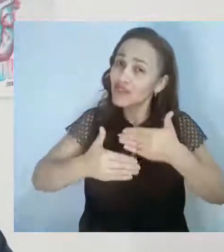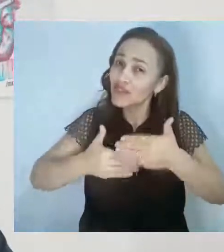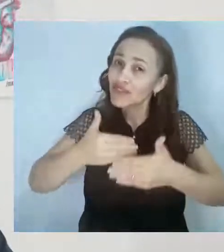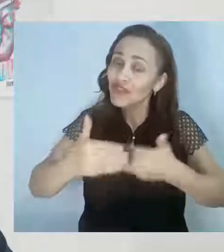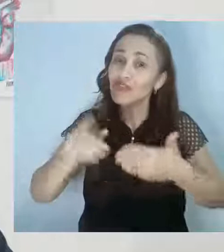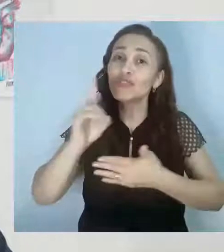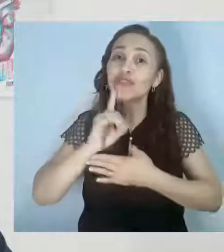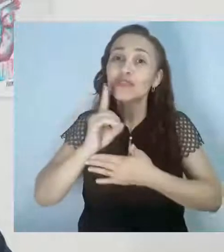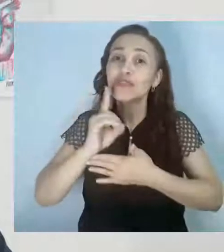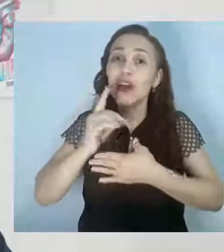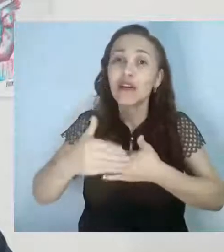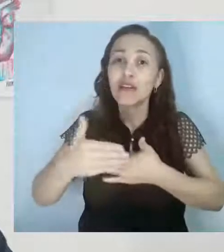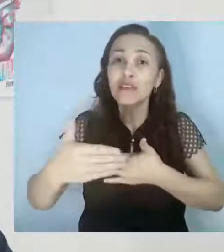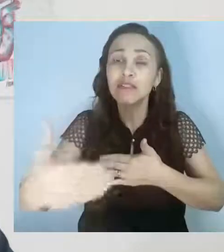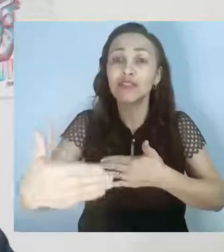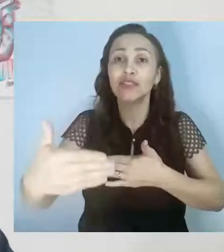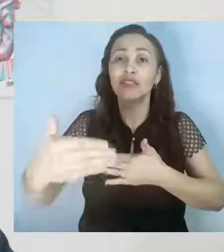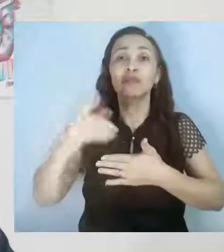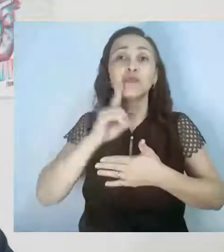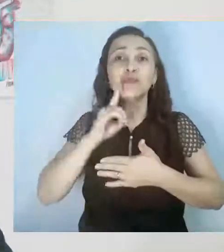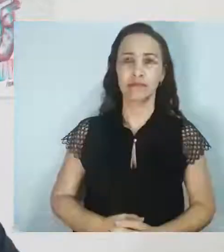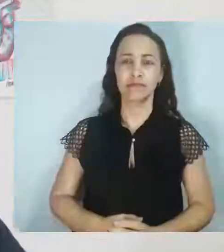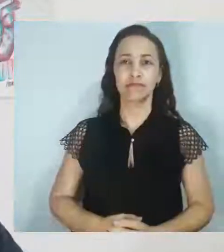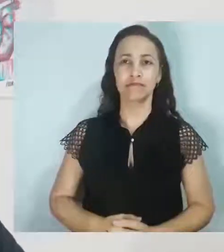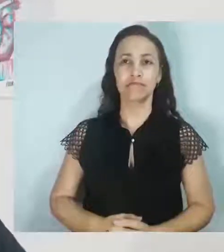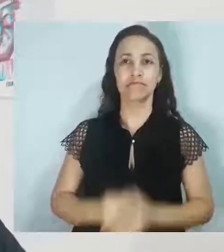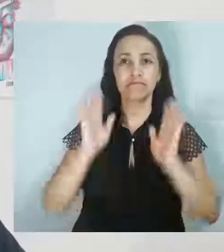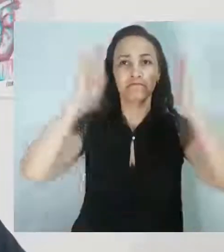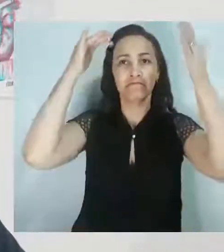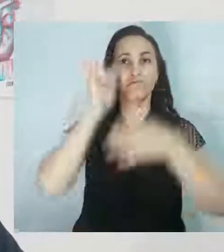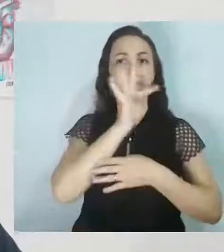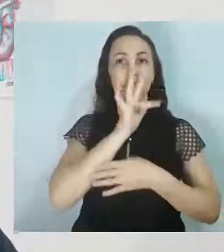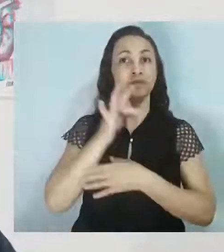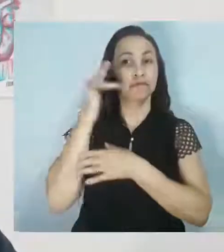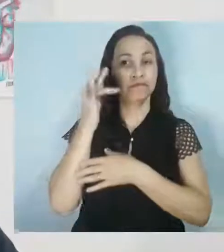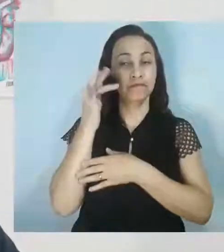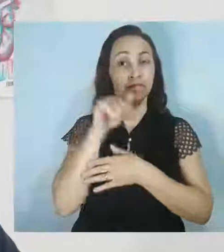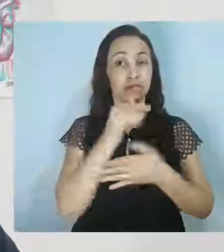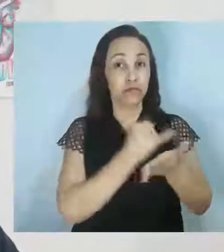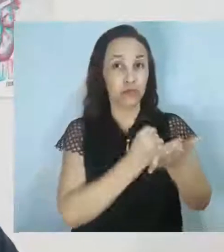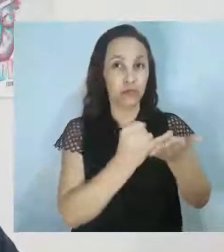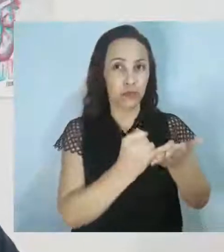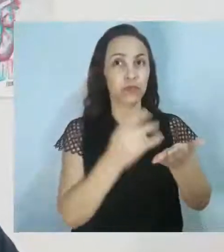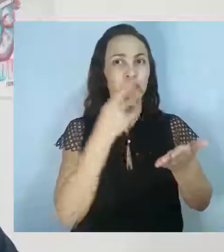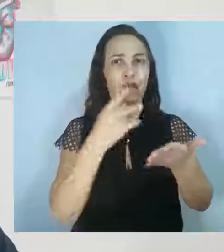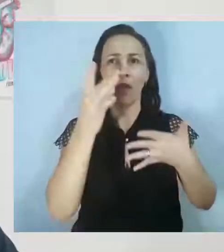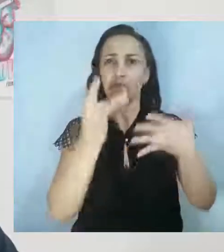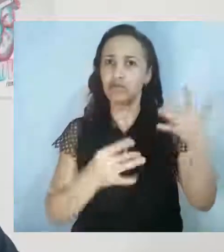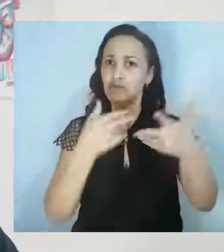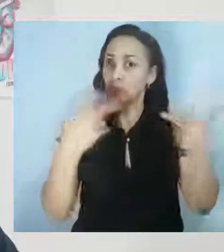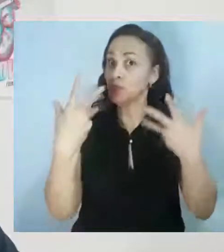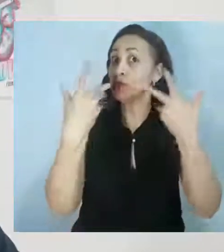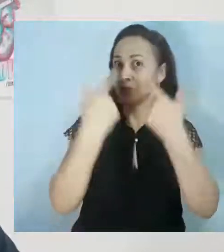dia, no cotidiano da sua vida. O Papa Francisco, depois dessa introdução, fala muitas coisas lindas